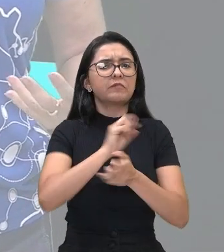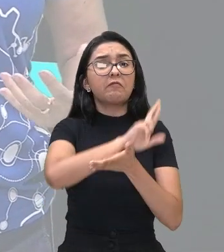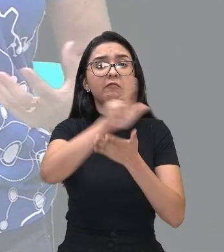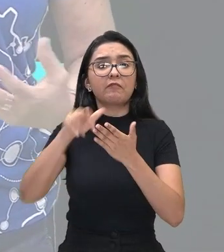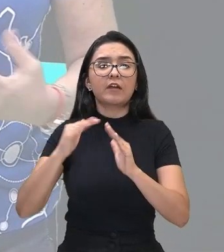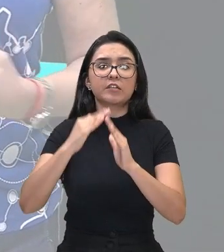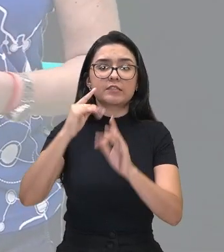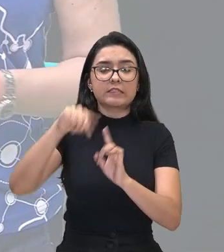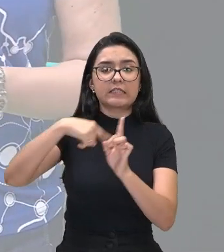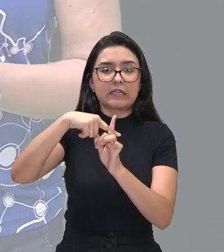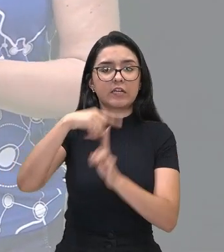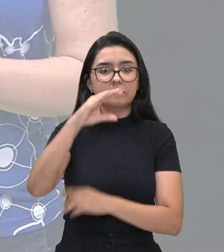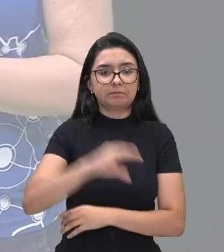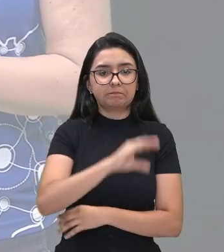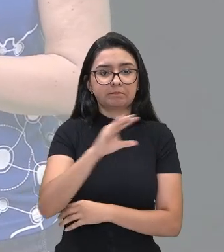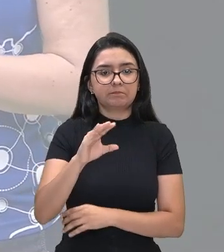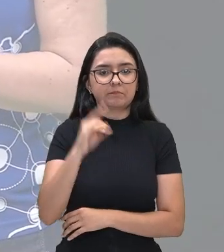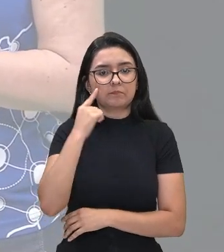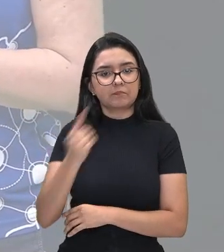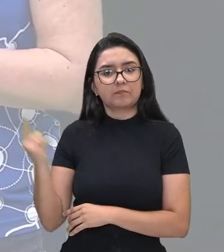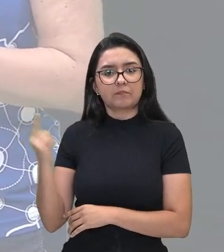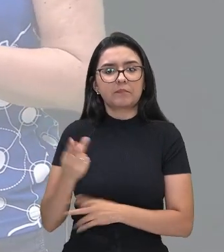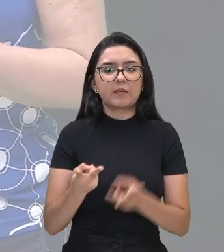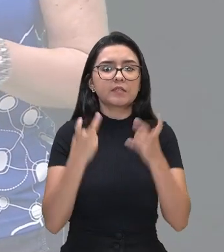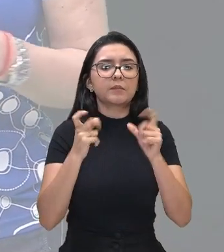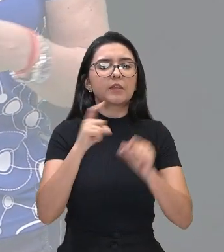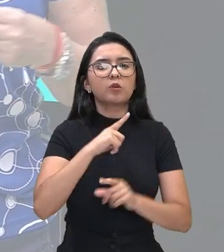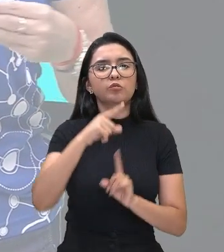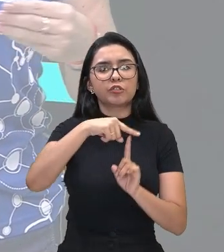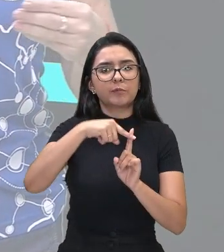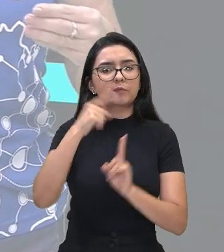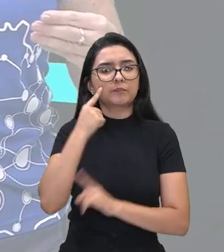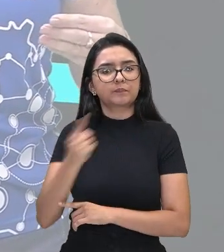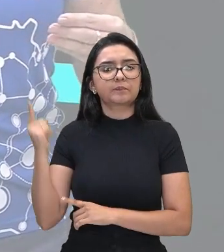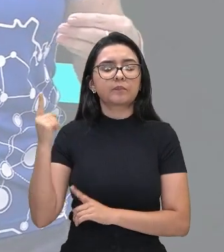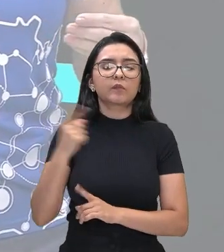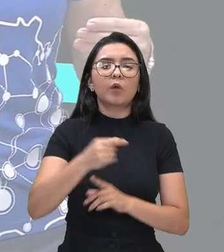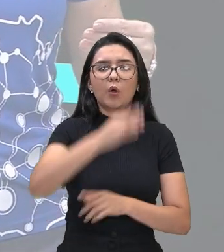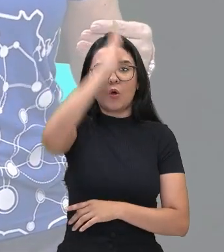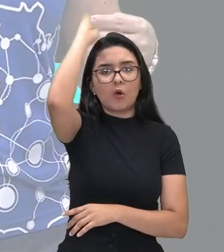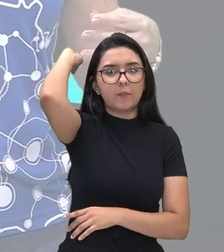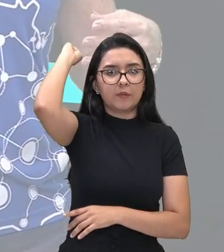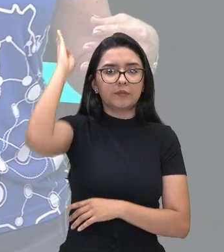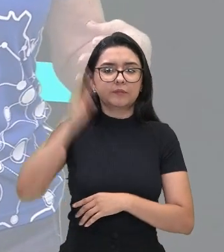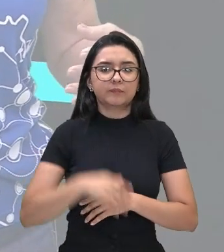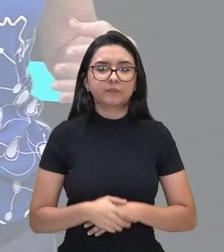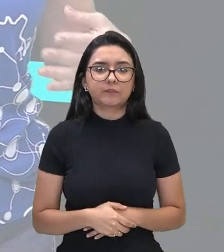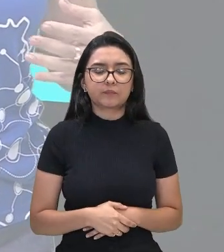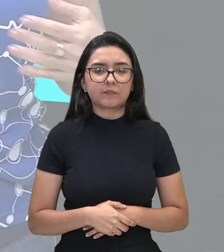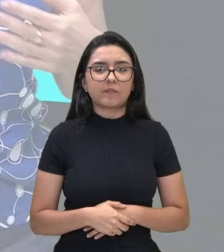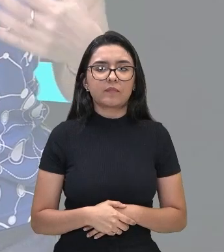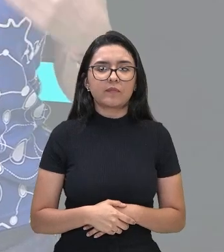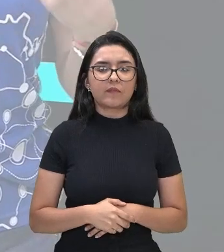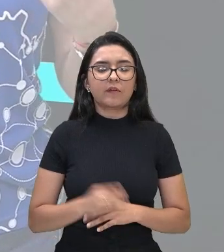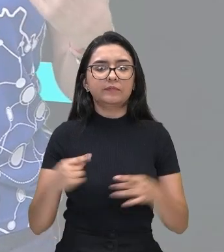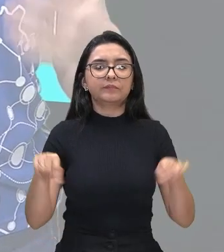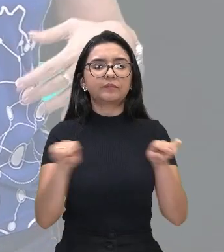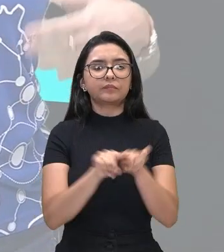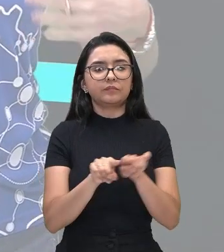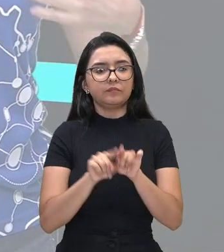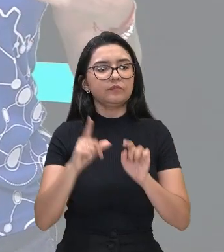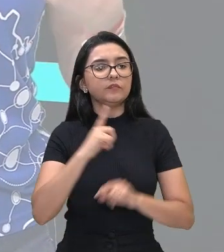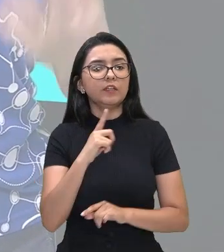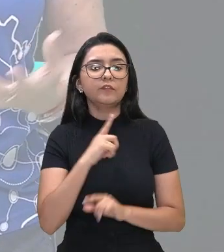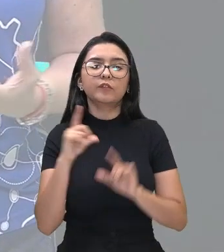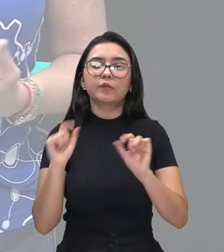igrejas e catedrais. Aqui nós temos um estilo românico. Também